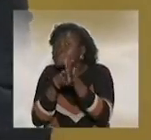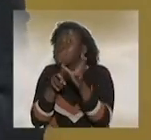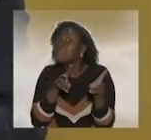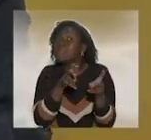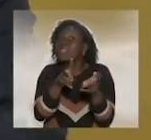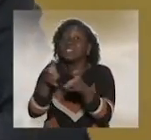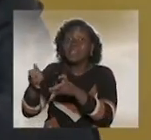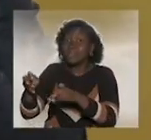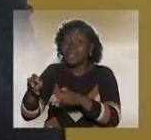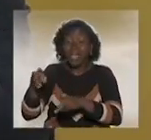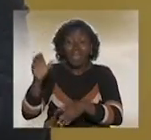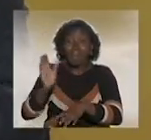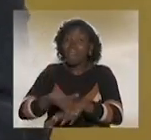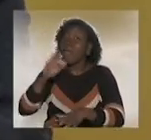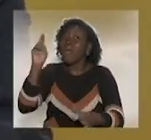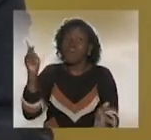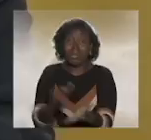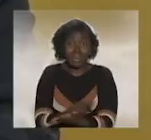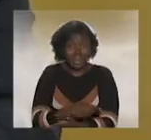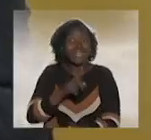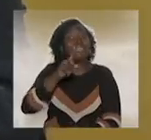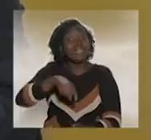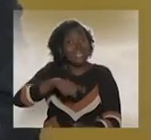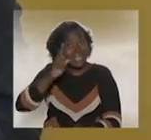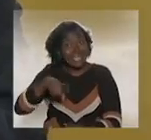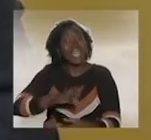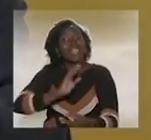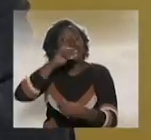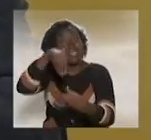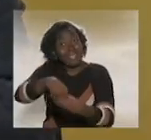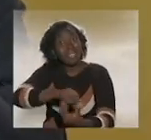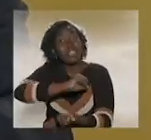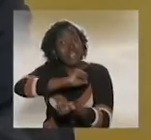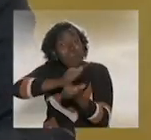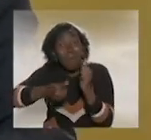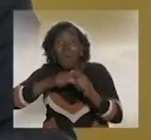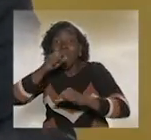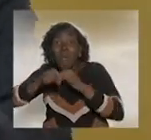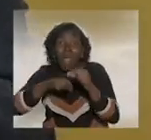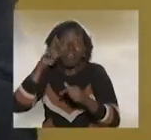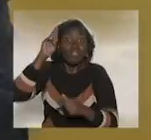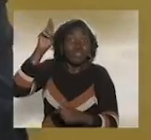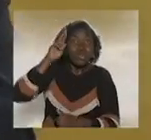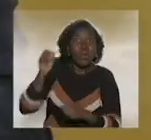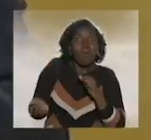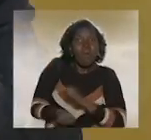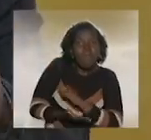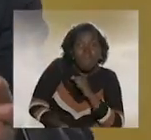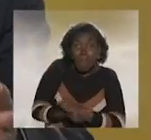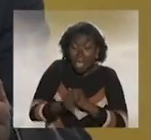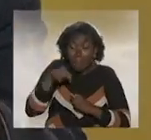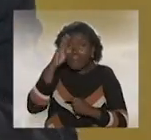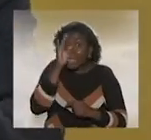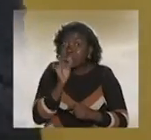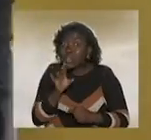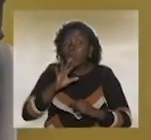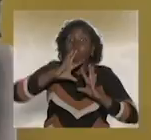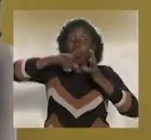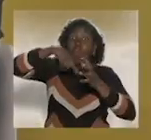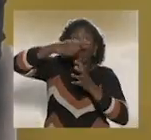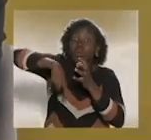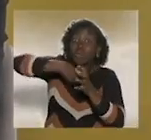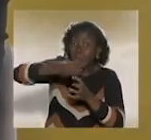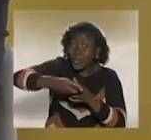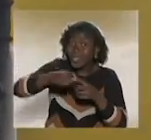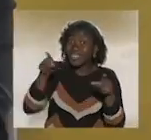e perceber os inúmeros casos de escândalos em entidades esportivas, nacionais e internacionais, e juntar